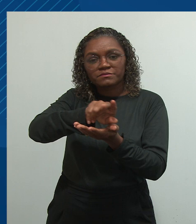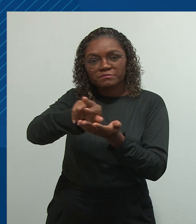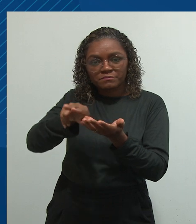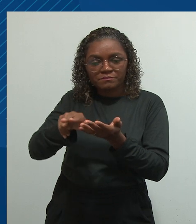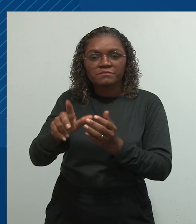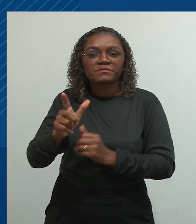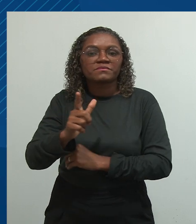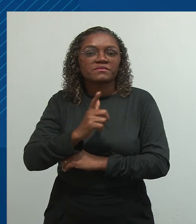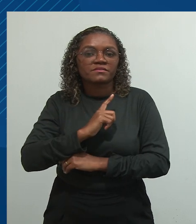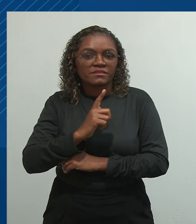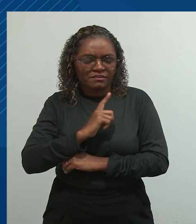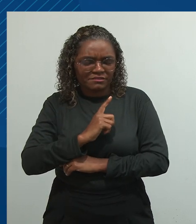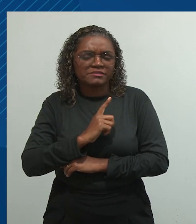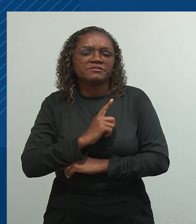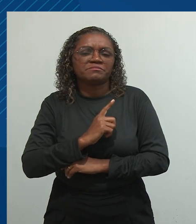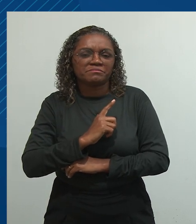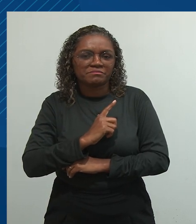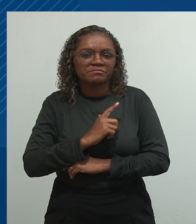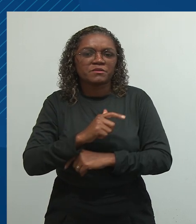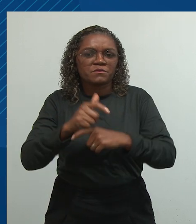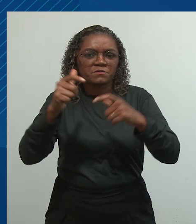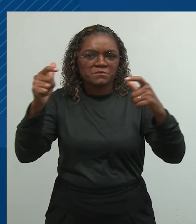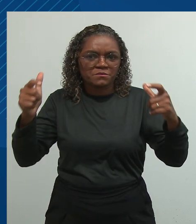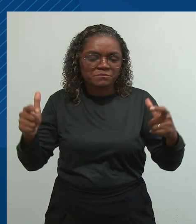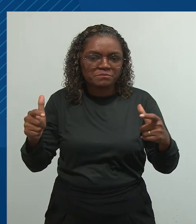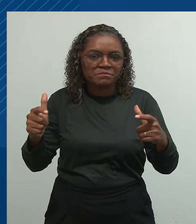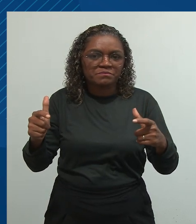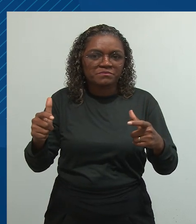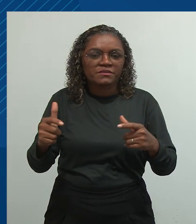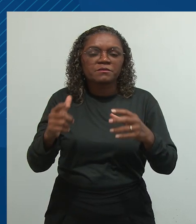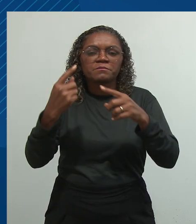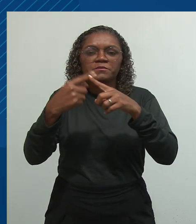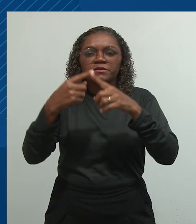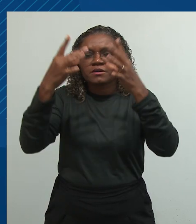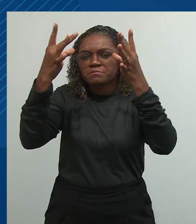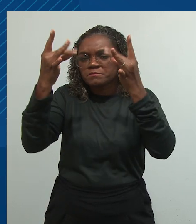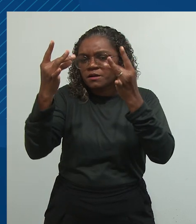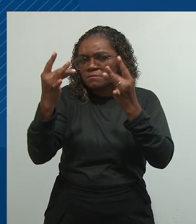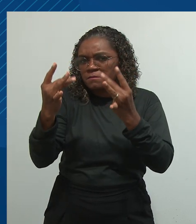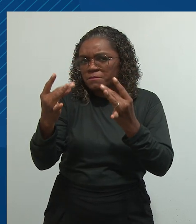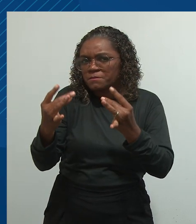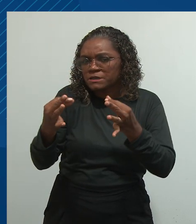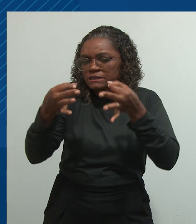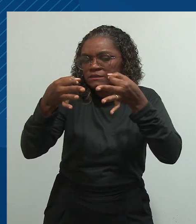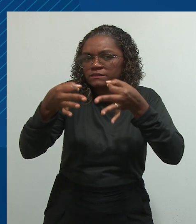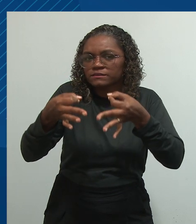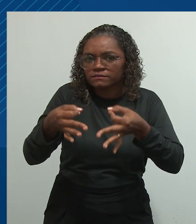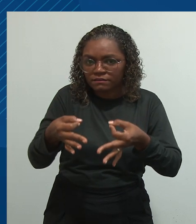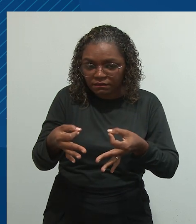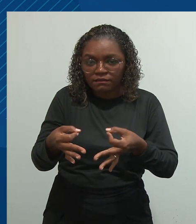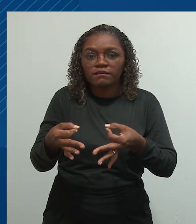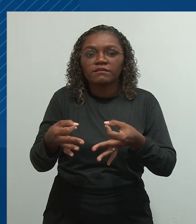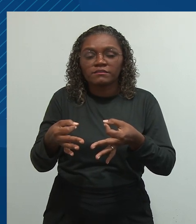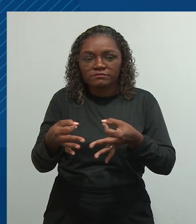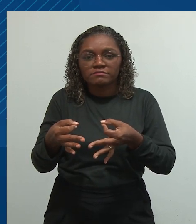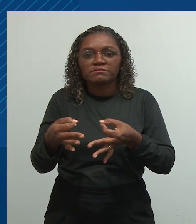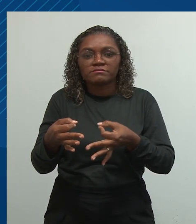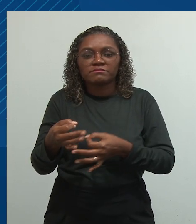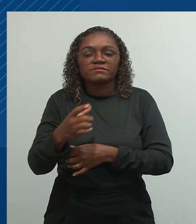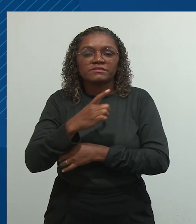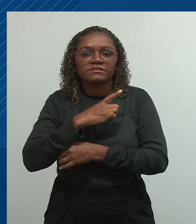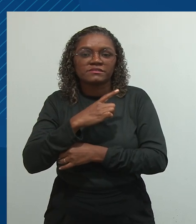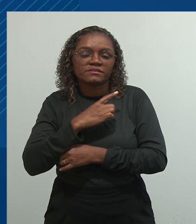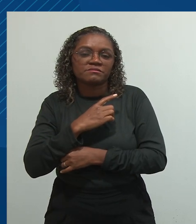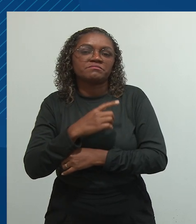uma biografia enorme, né? Por exemplo, ele faz uma descrição muito minuciosa. Por exemplo, você vê lá Christine, né, que é